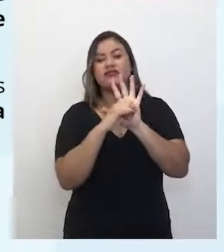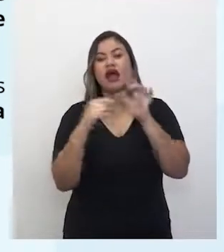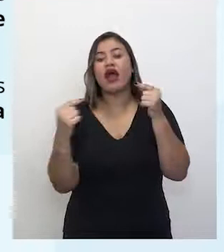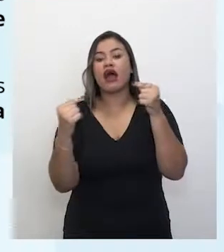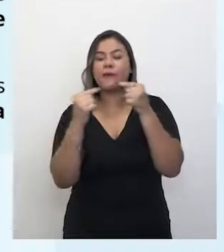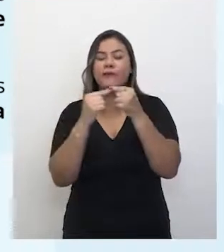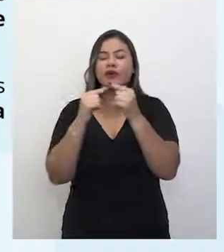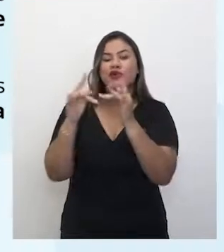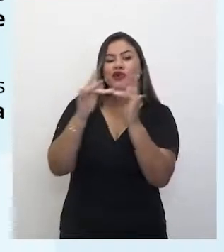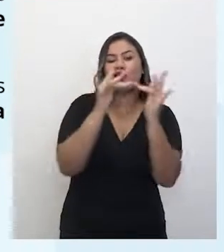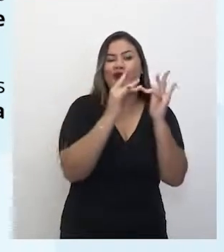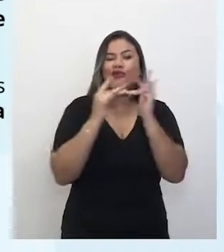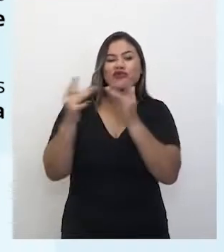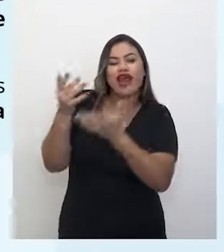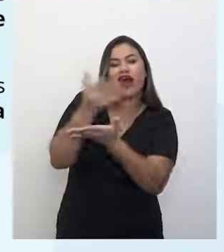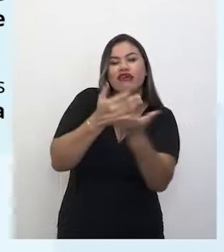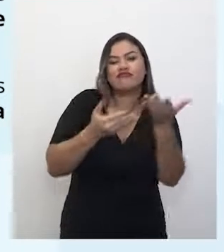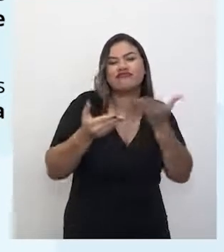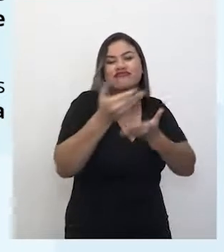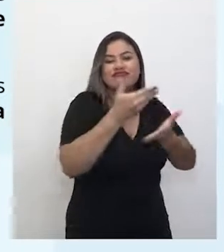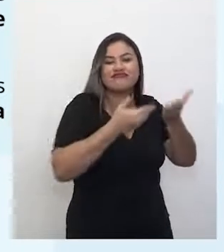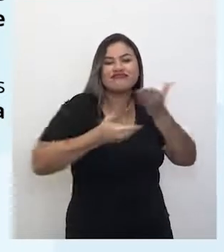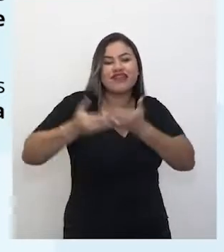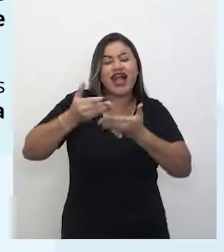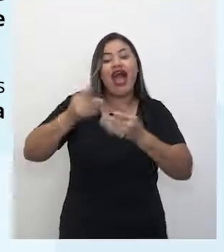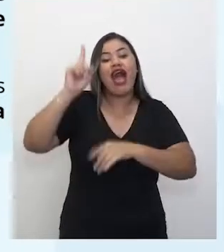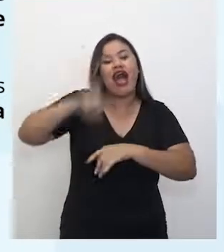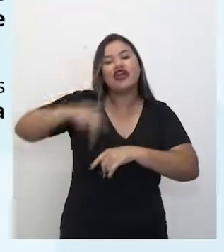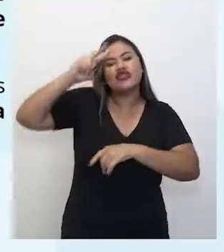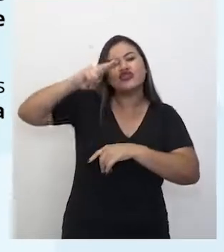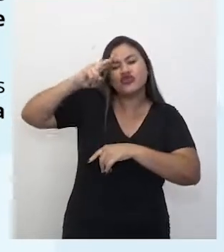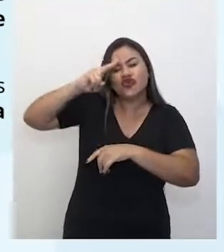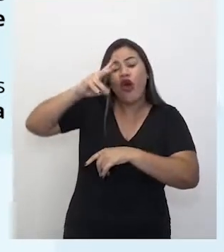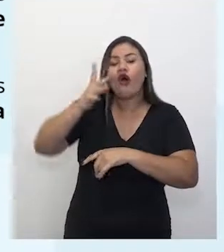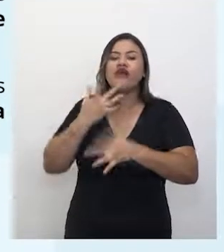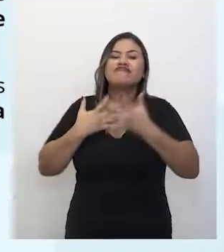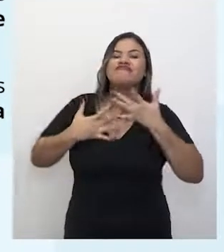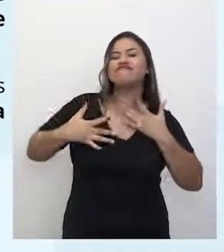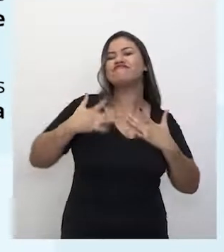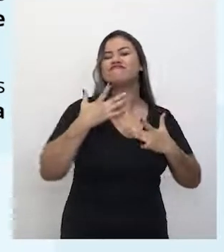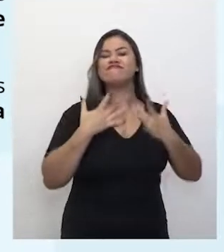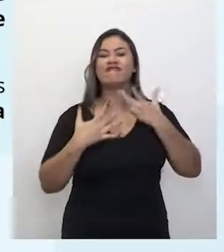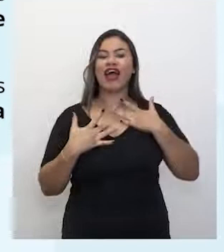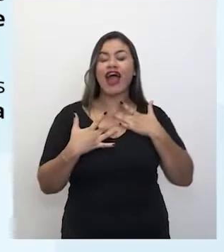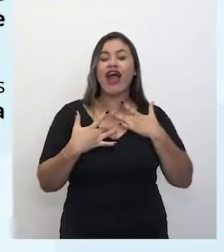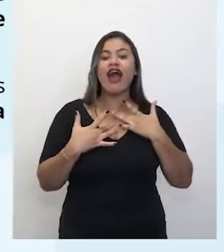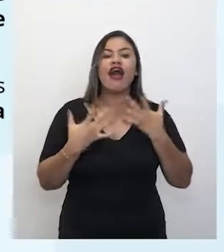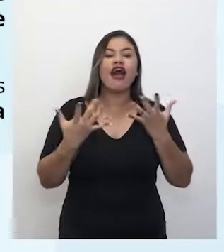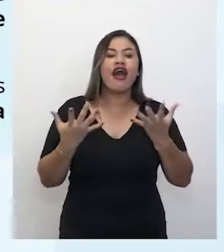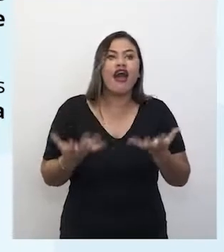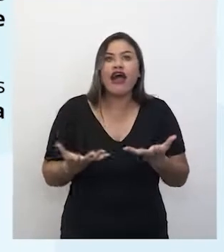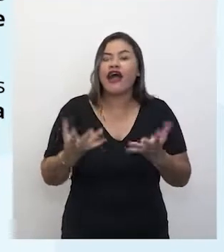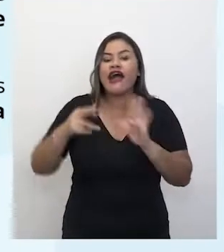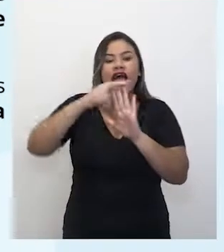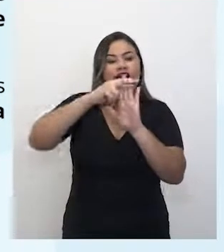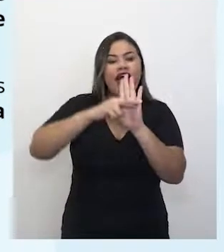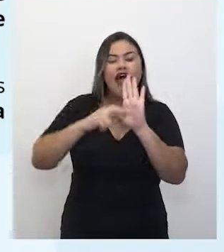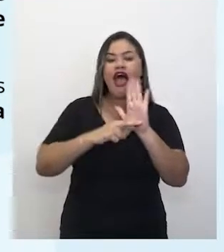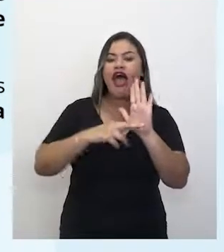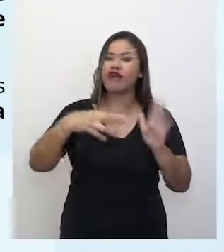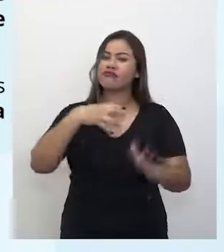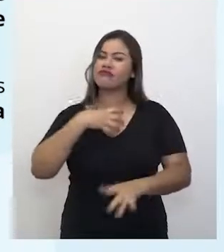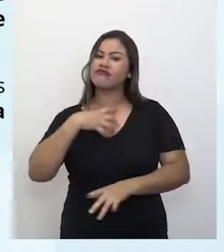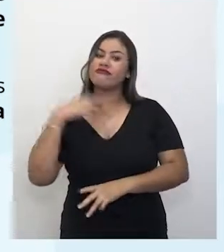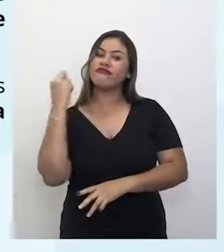pelo contato contínuo. Compartilham uma história, compartilham interesses, compartilham normas,